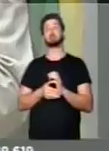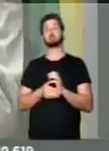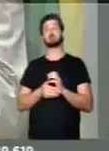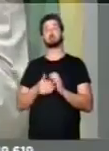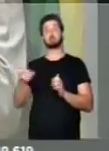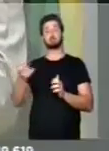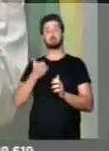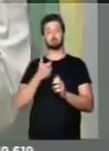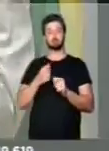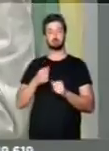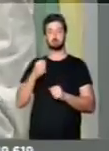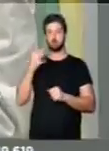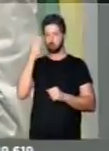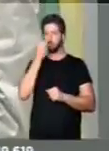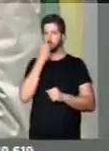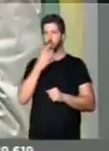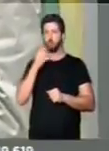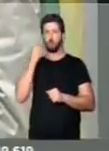deu uma bela notícia,